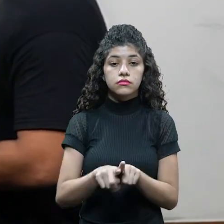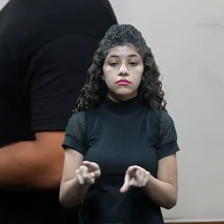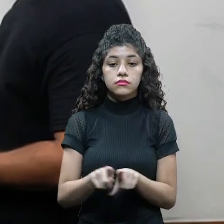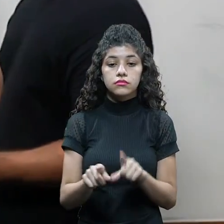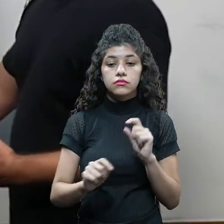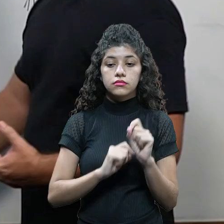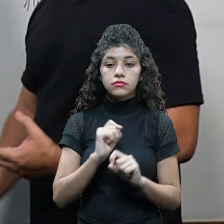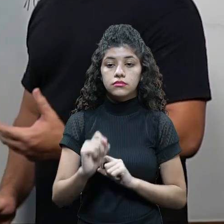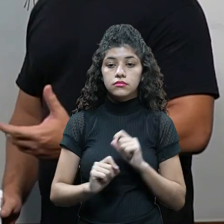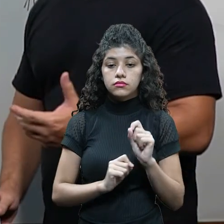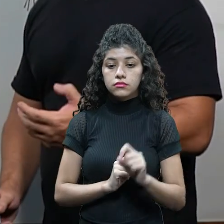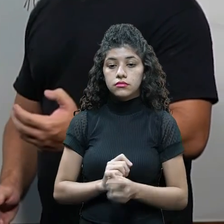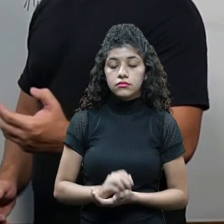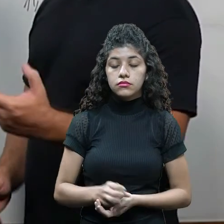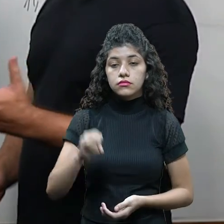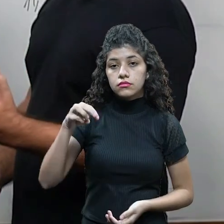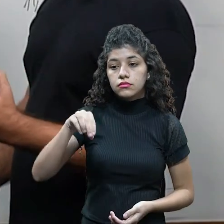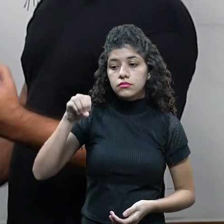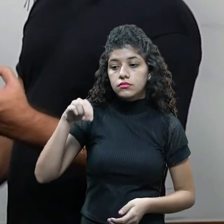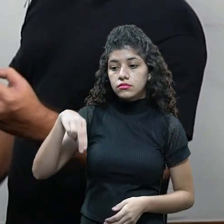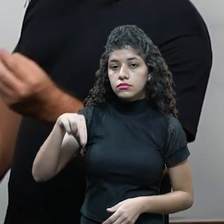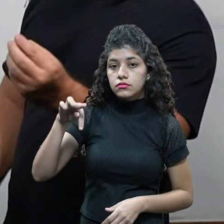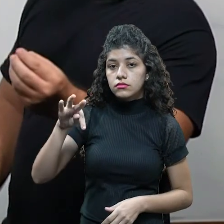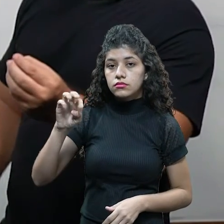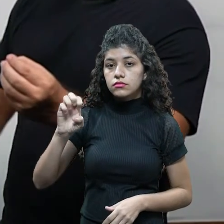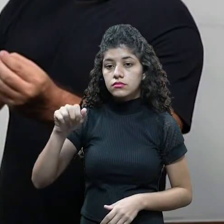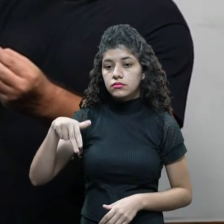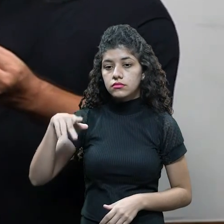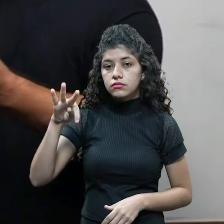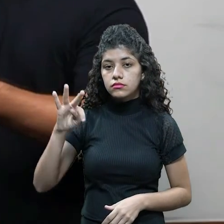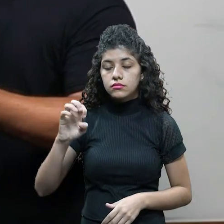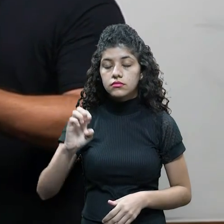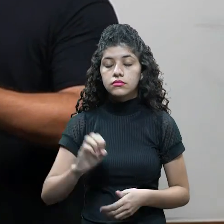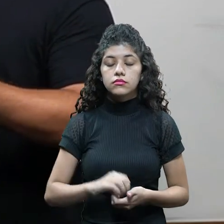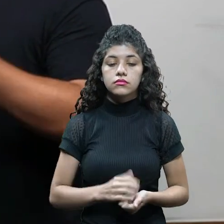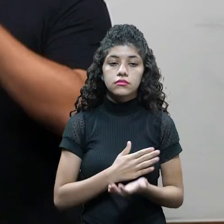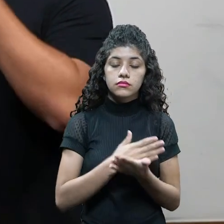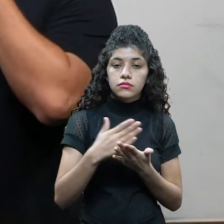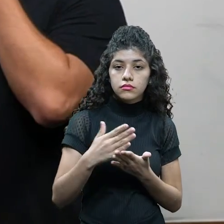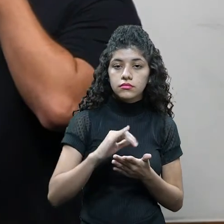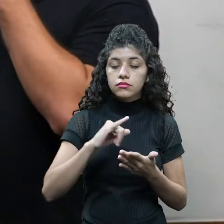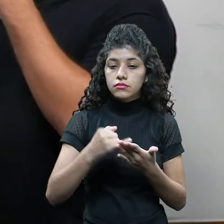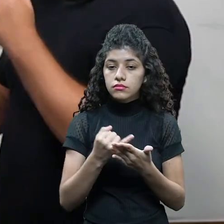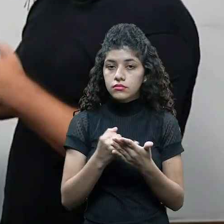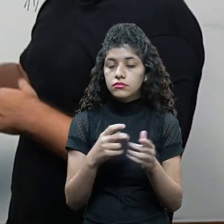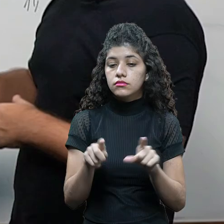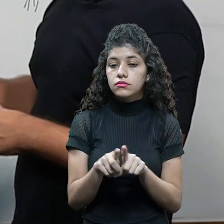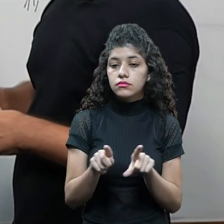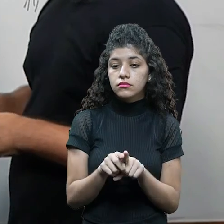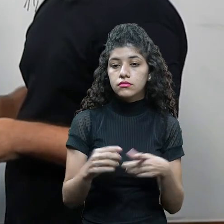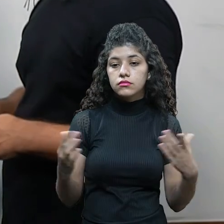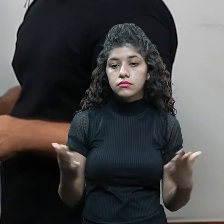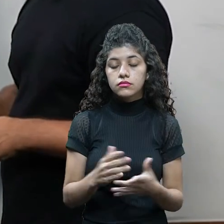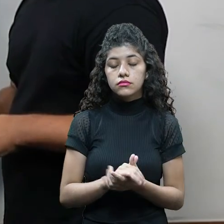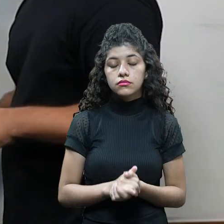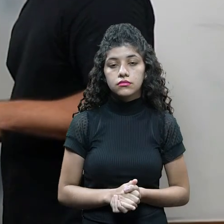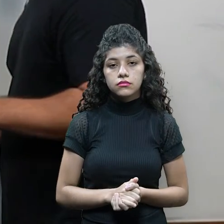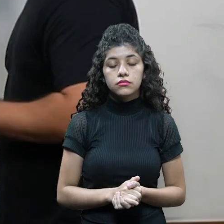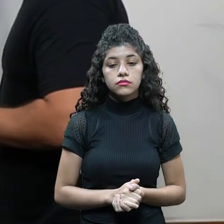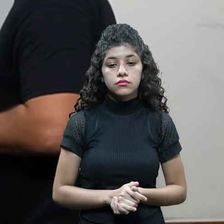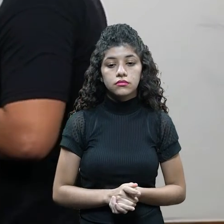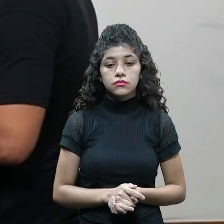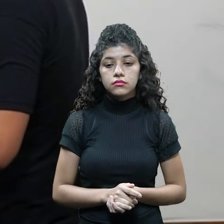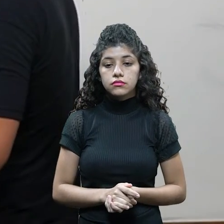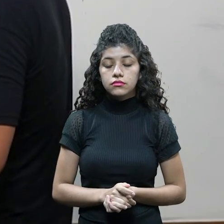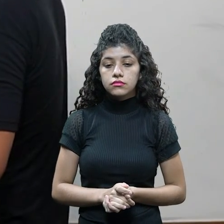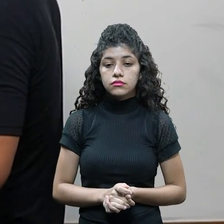tenho, que a gente vai falar daqui a pouco, o montante. O que é o montante? É o capital inicial mais os juros. Então vamos à questão.